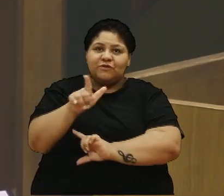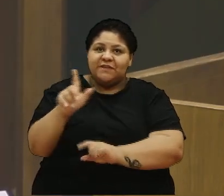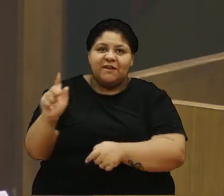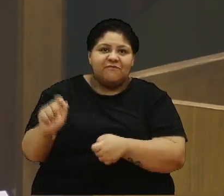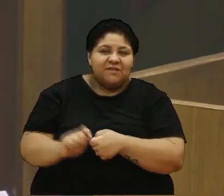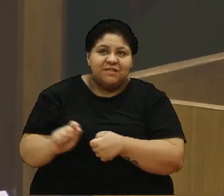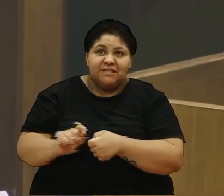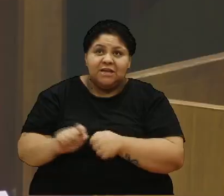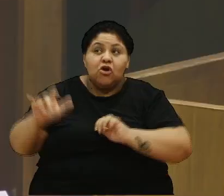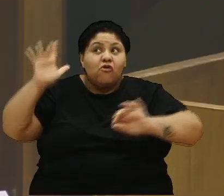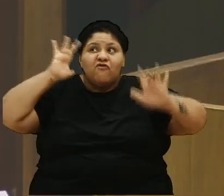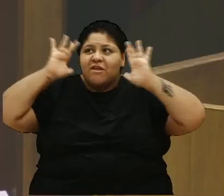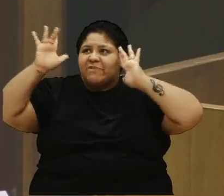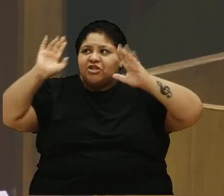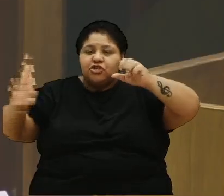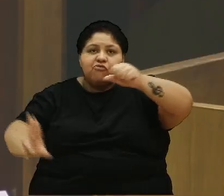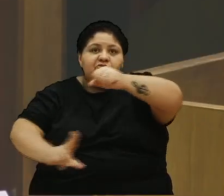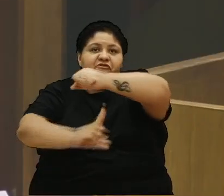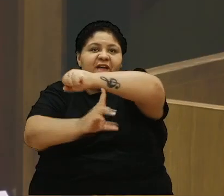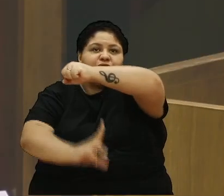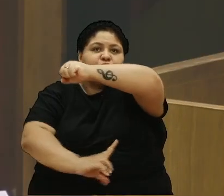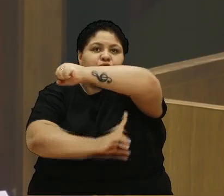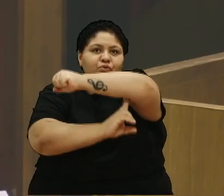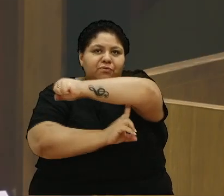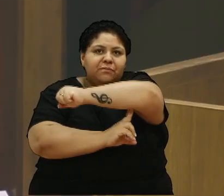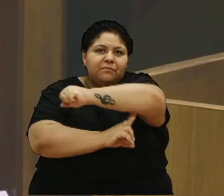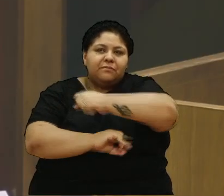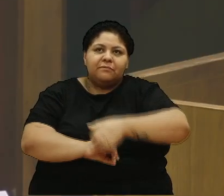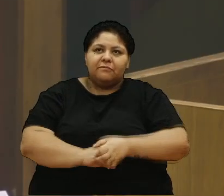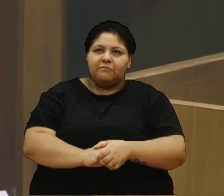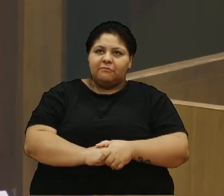feita, imagina um viaduto.